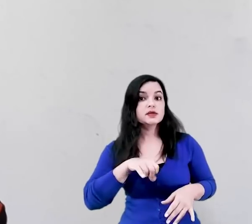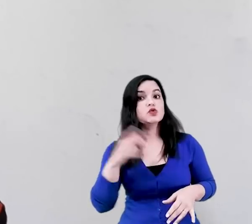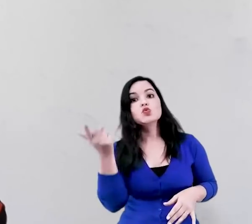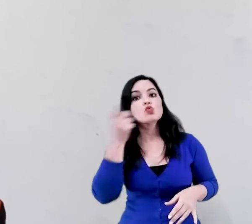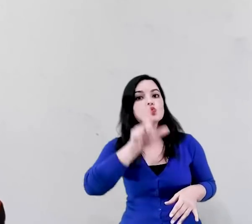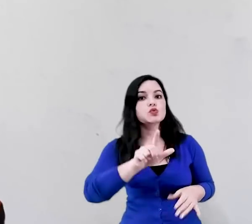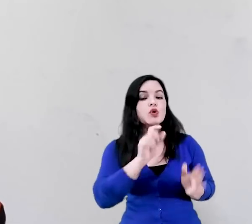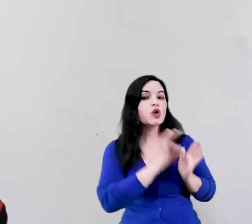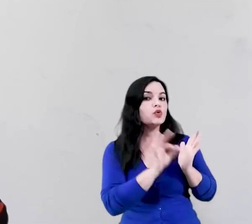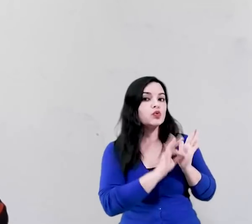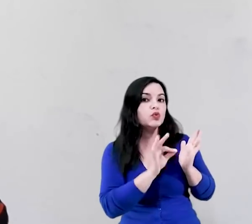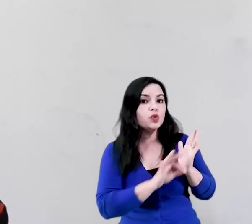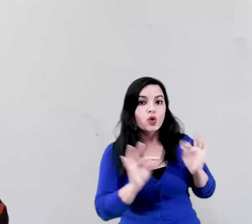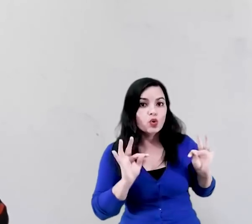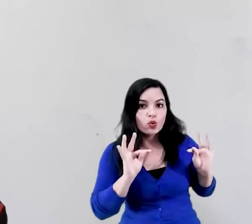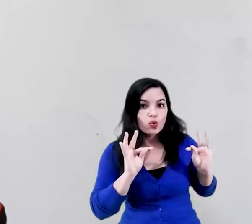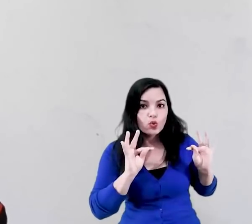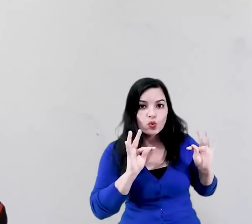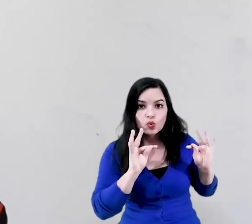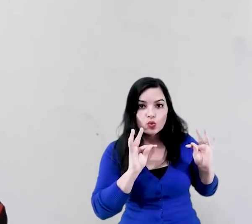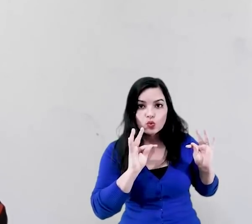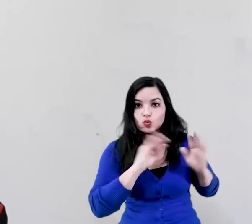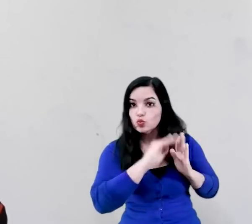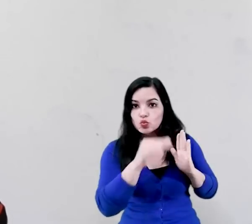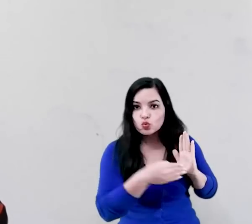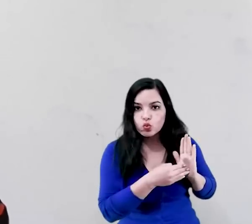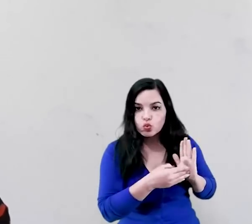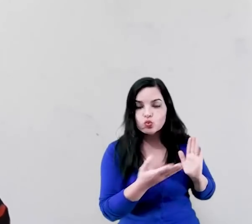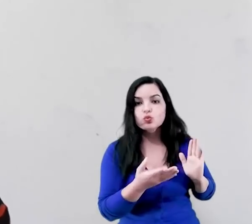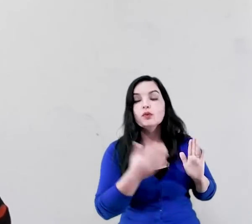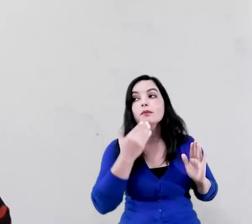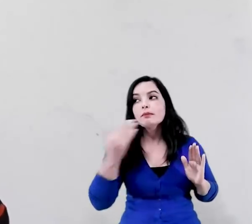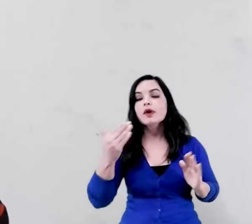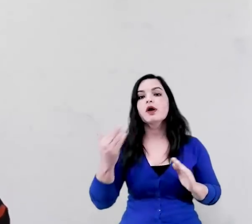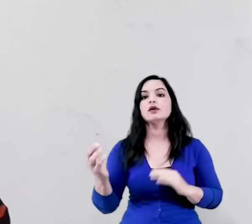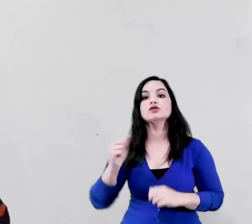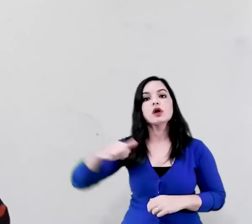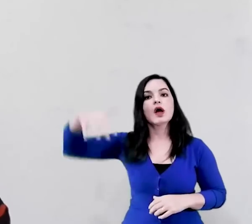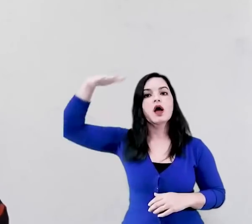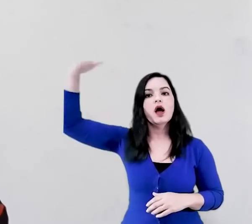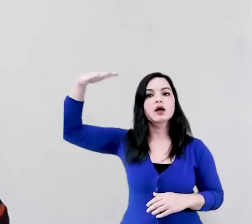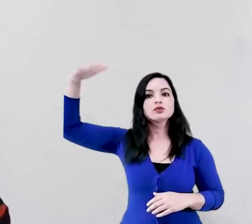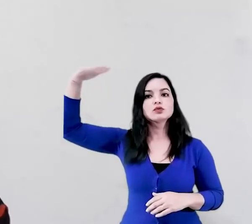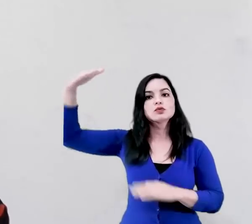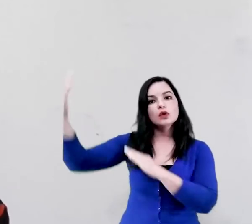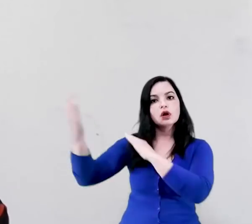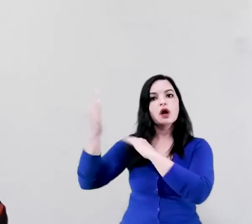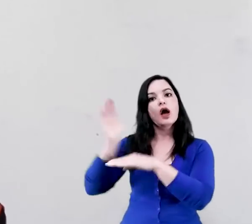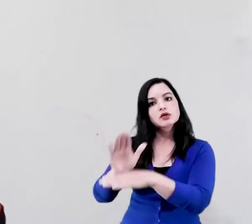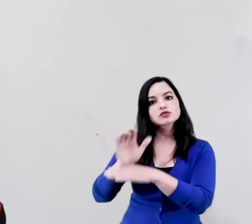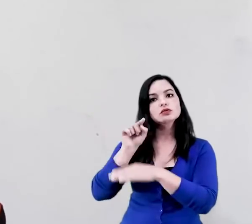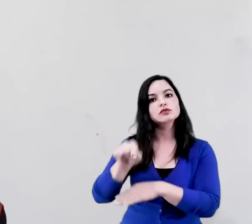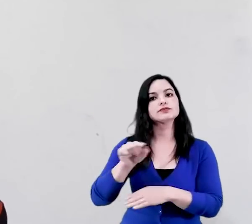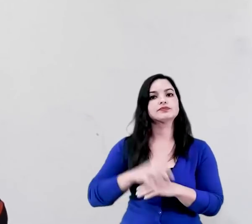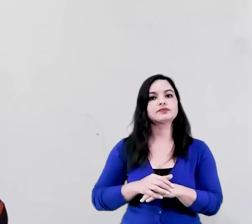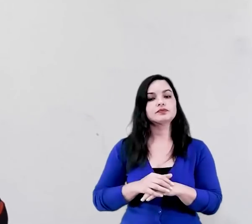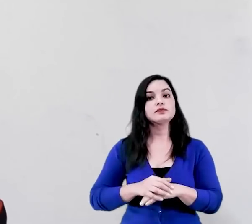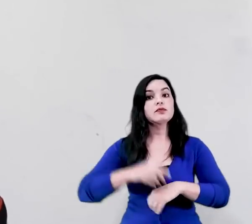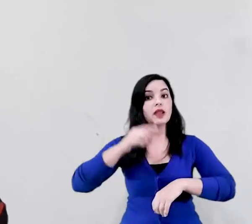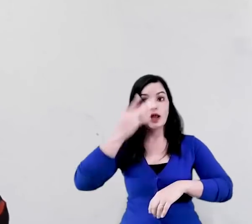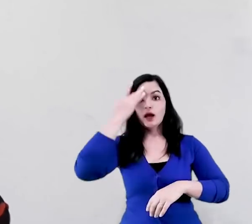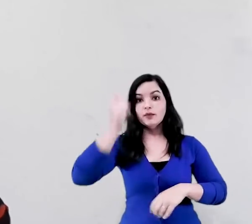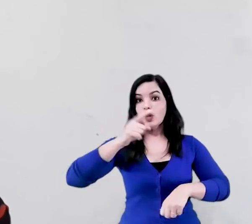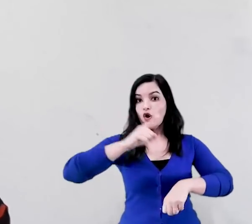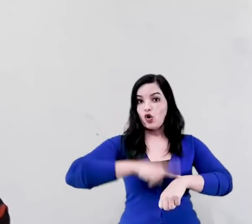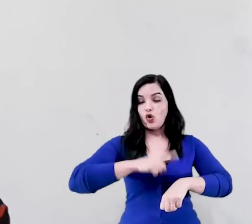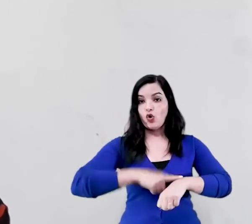anotar tudo, peça ajuda para um adulto e amanhã, no horário da nossa aula, esteja com